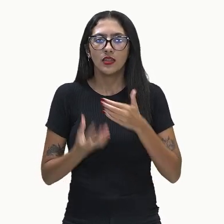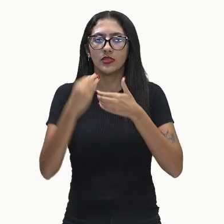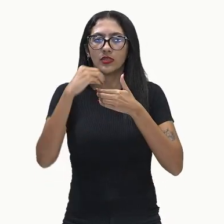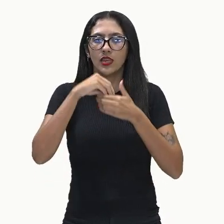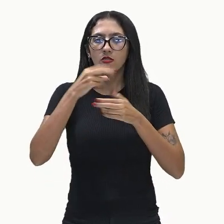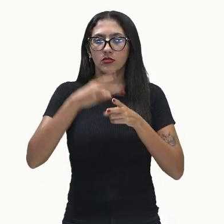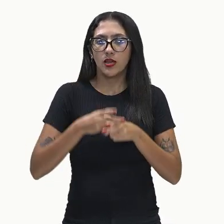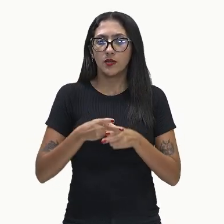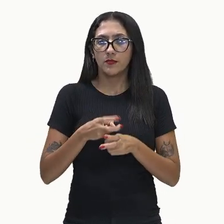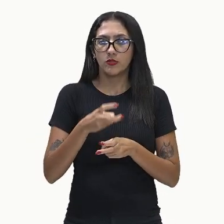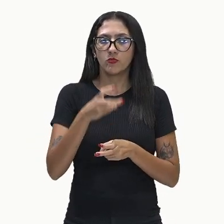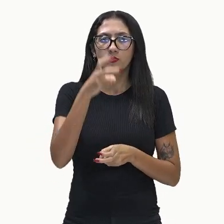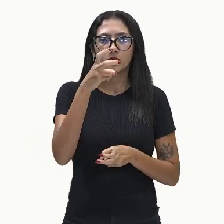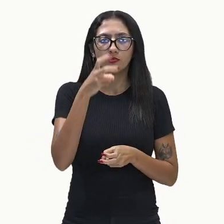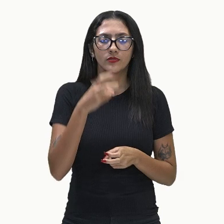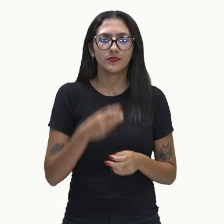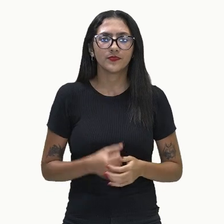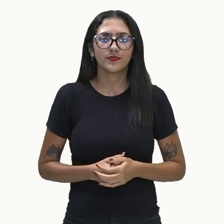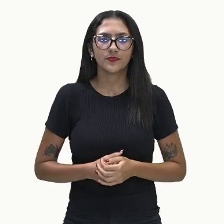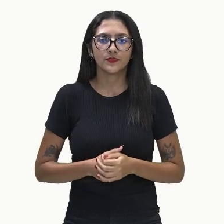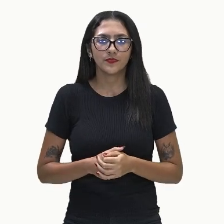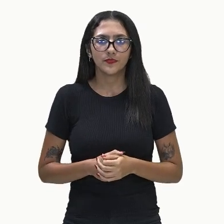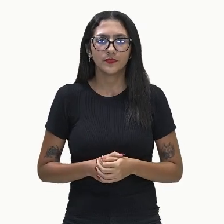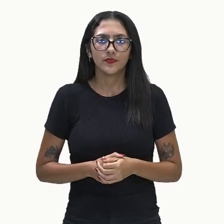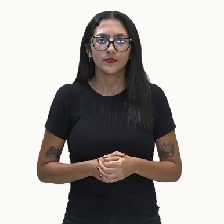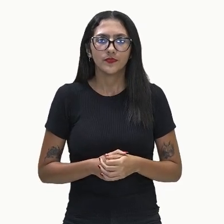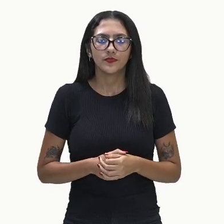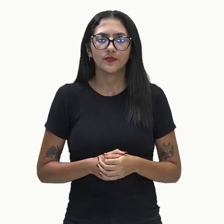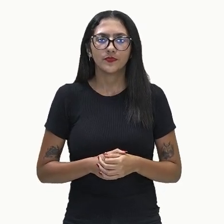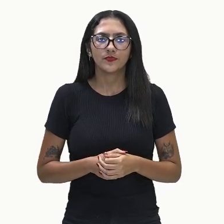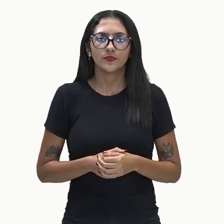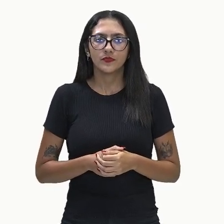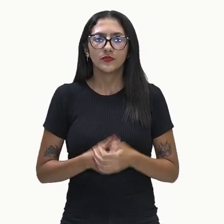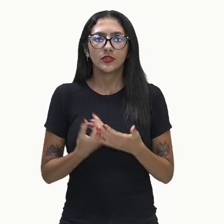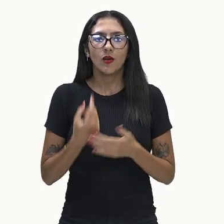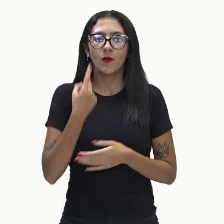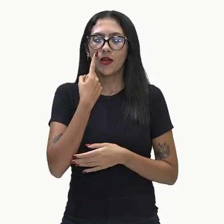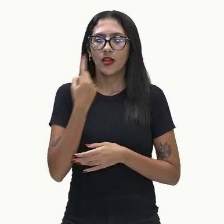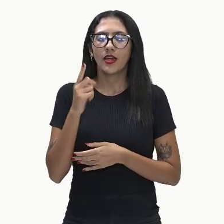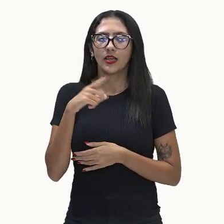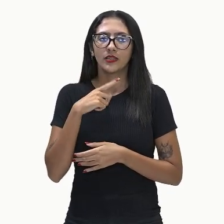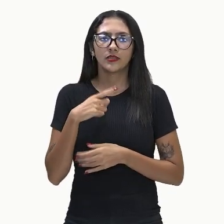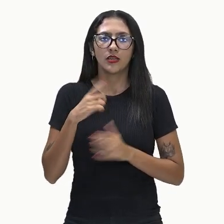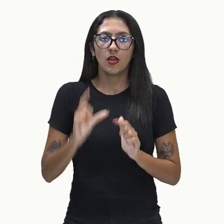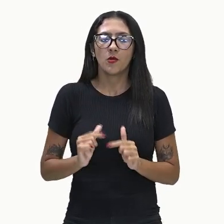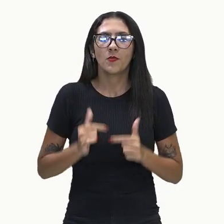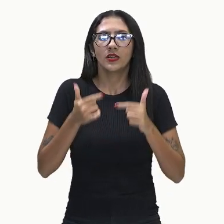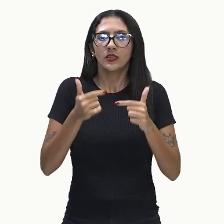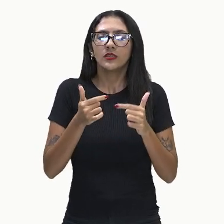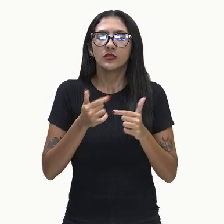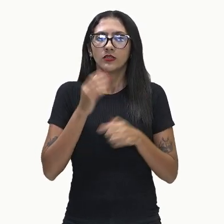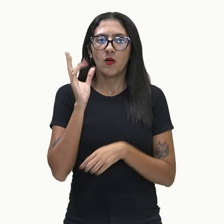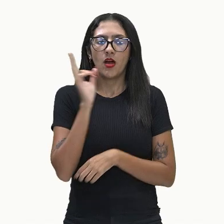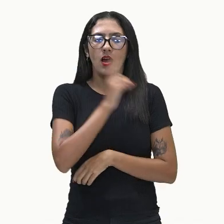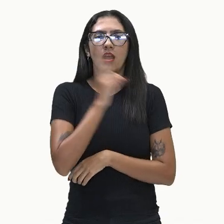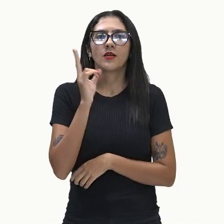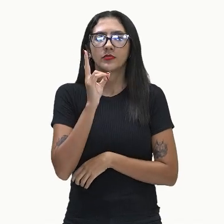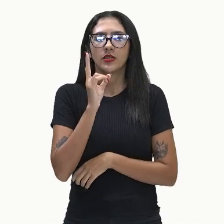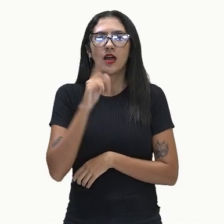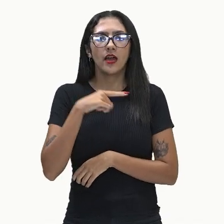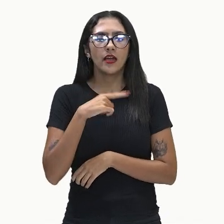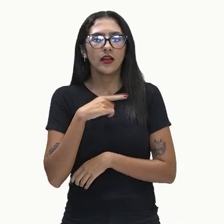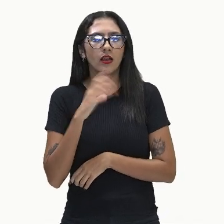espinal. Então, essa é a resposta de ato reflexo, ocorre antes